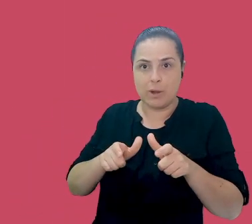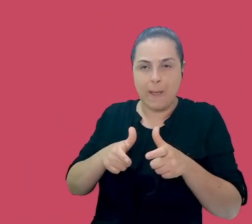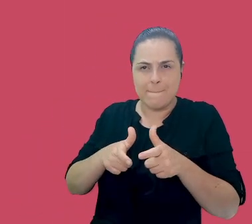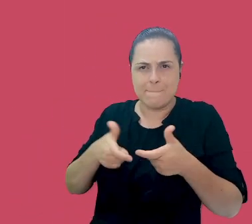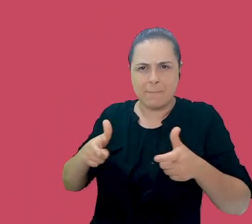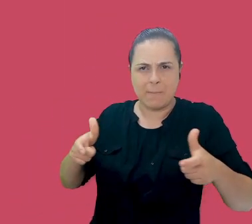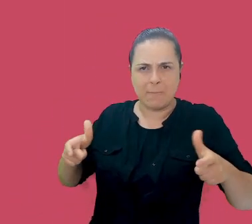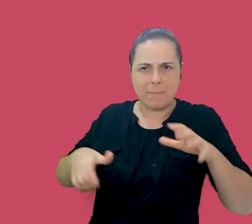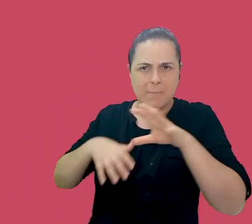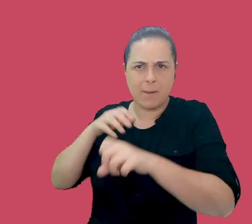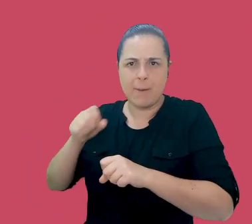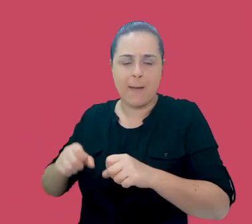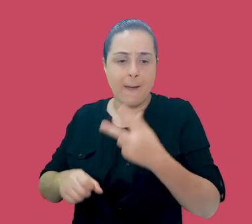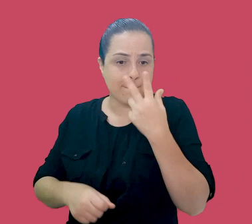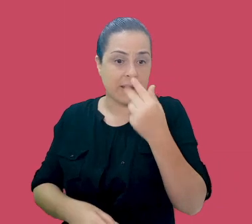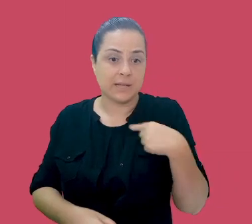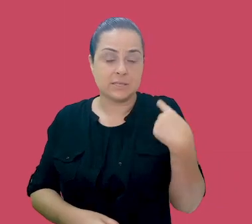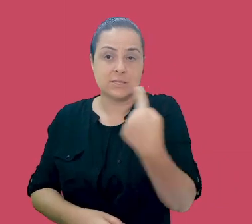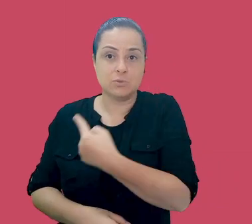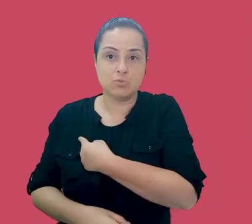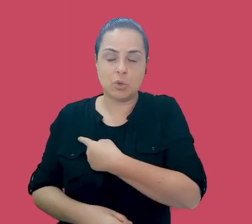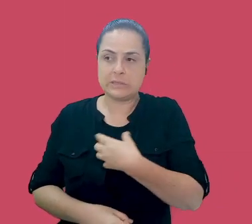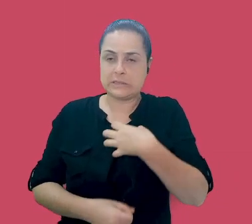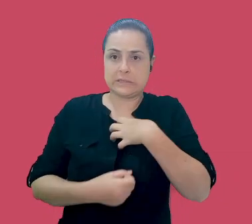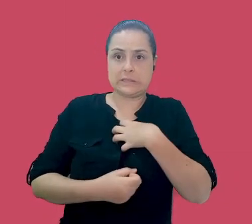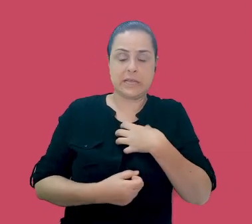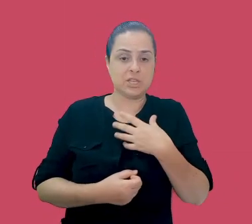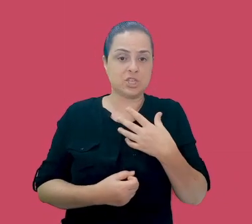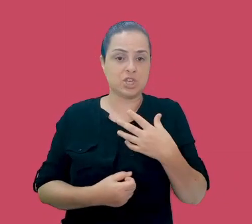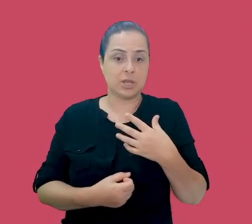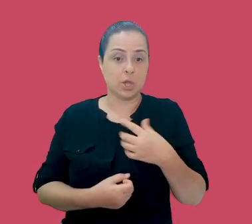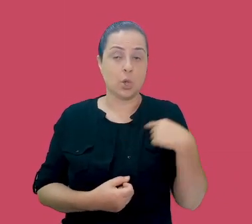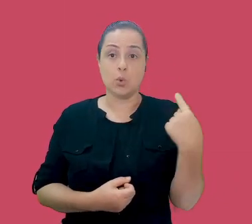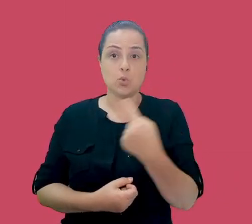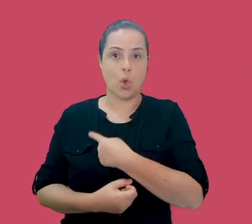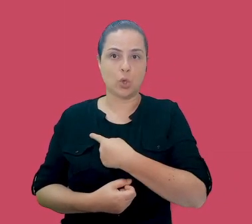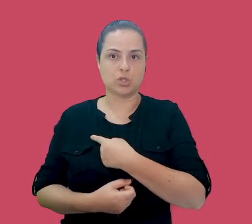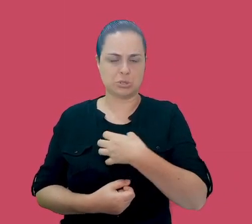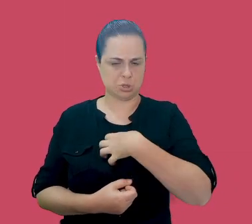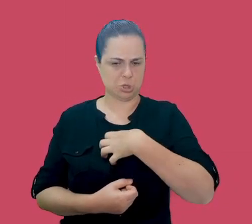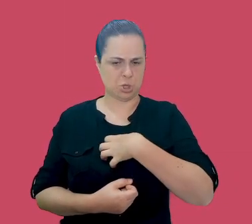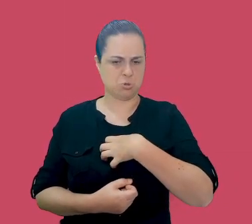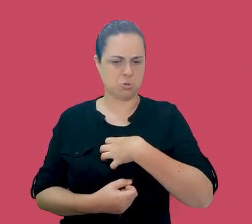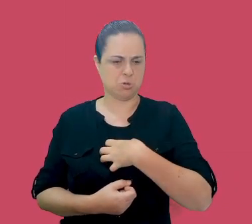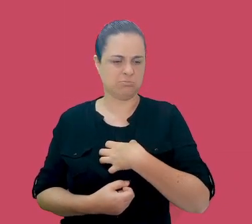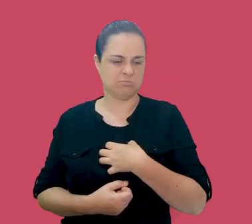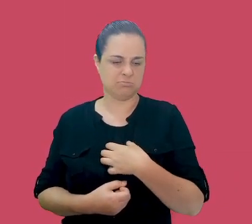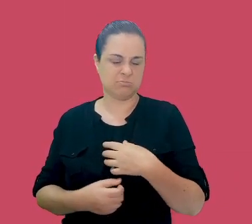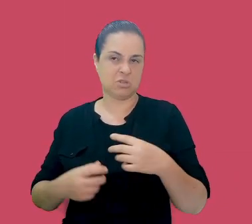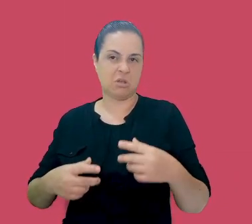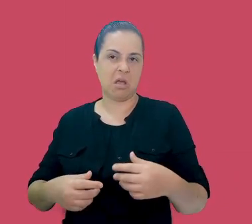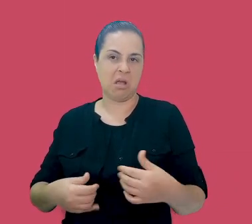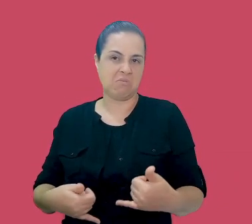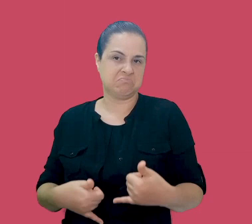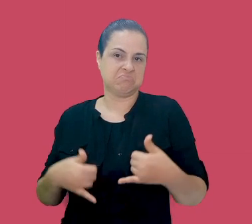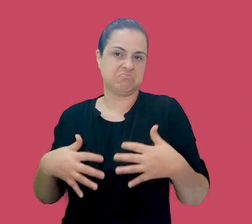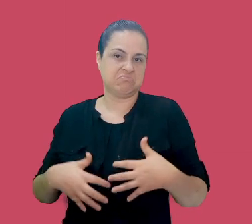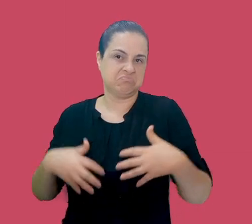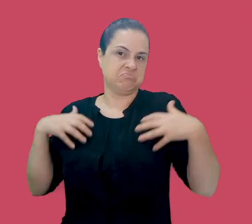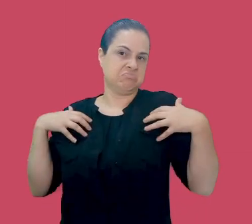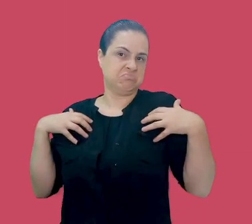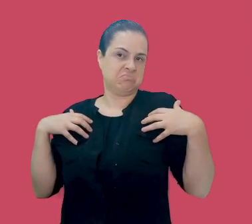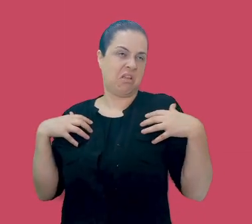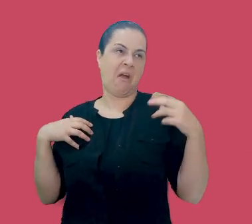está com um ego atrapalhando essa visão. O que é o ego atrapalhar essa visão? É você falar, não, isso vai demorar muito tempo ainda para alguém fazer